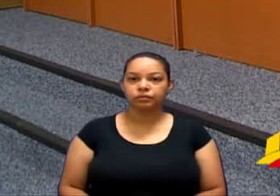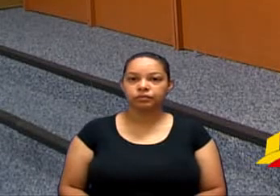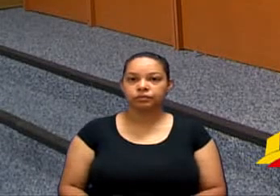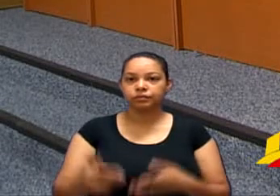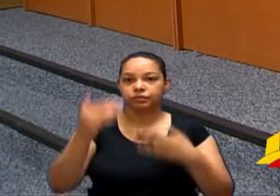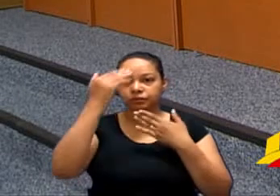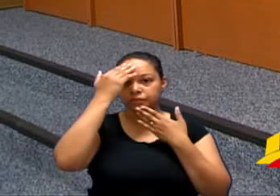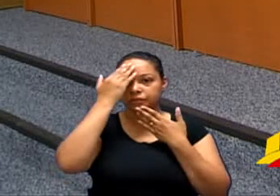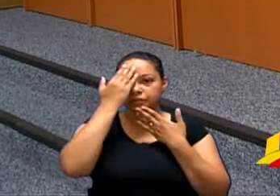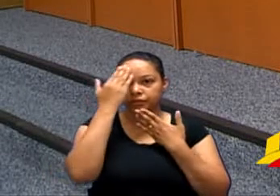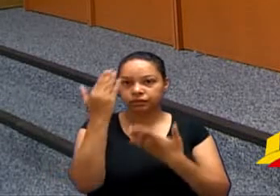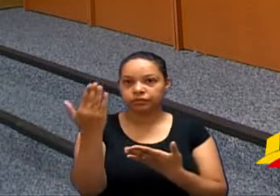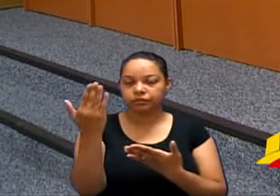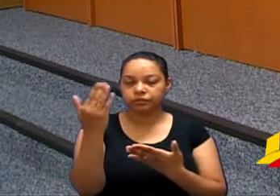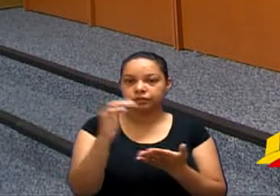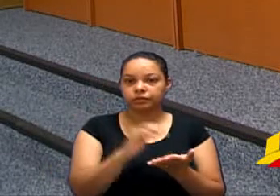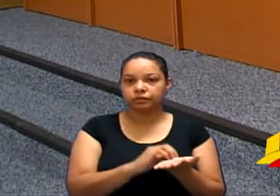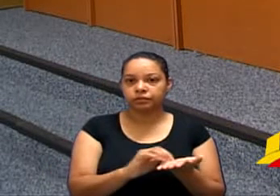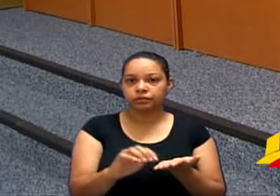Obrigado secretário